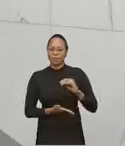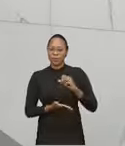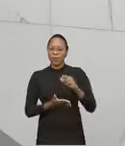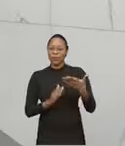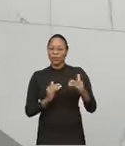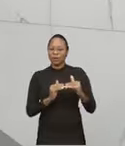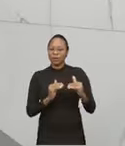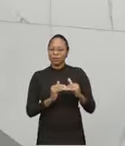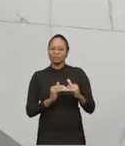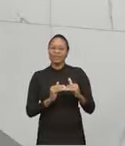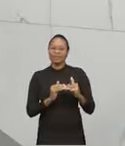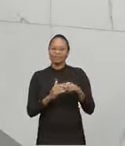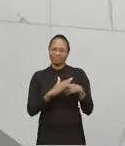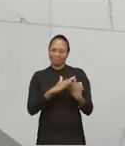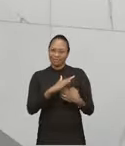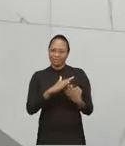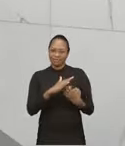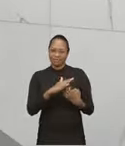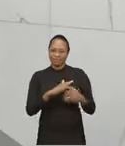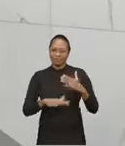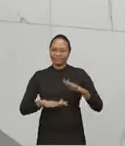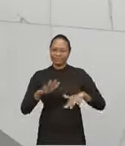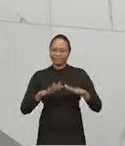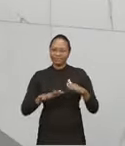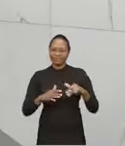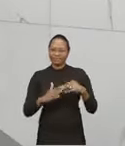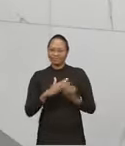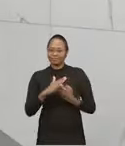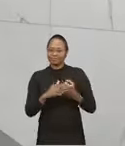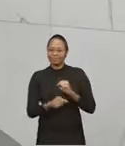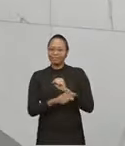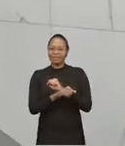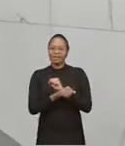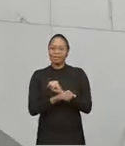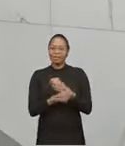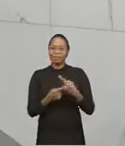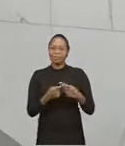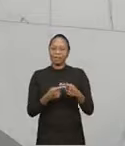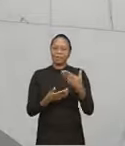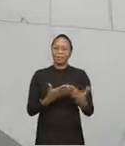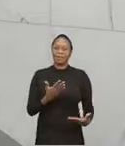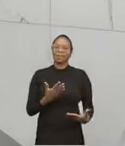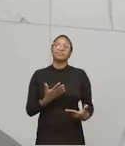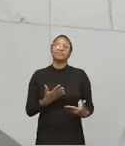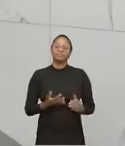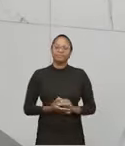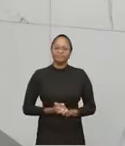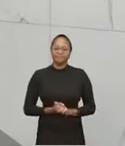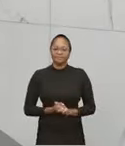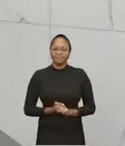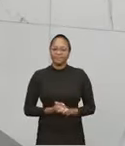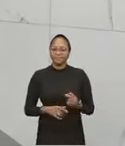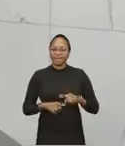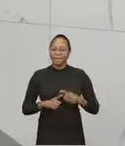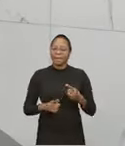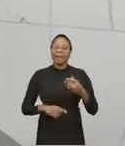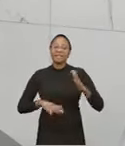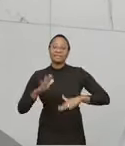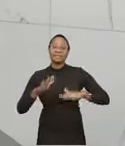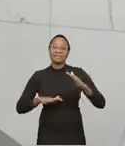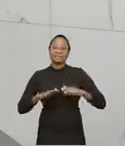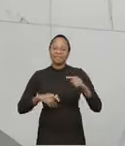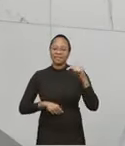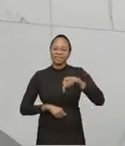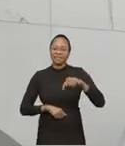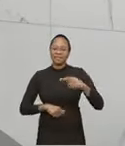com as empresas às vezes se sentem prejudicadas e param, mas aí, por várias vezes, vieram e fazer